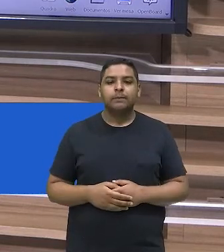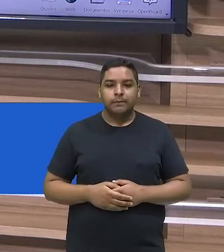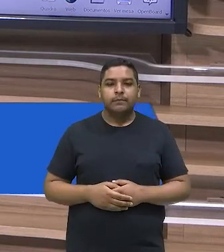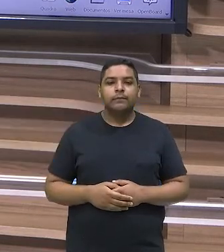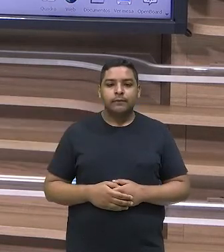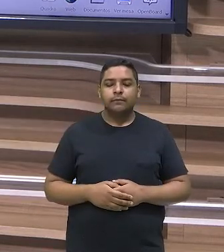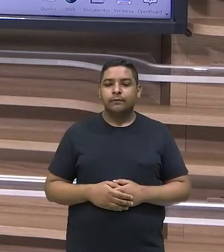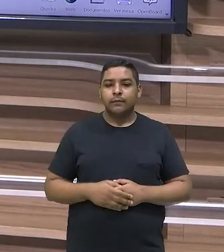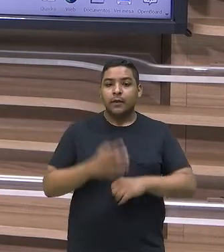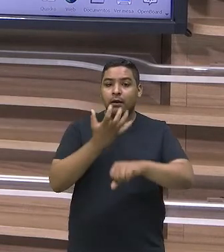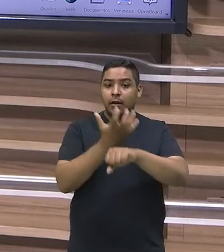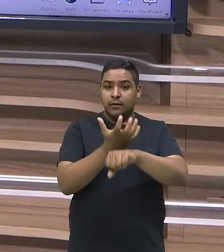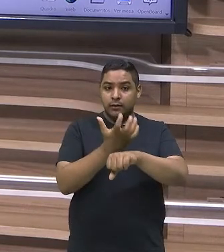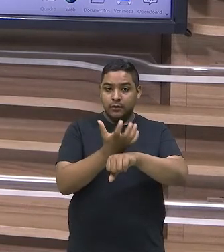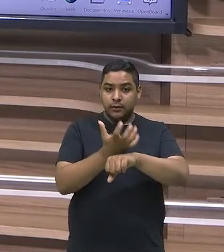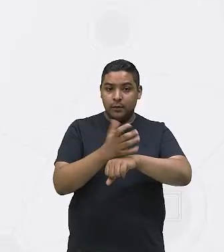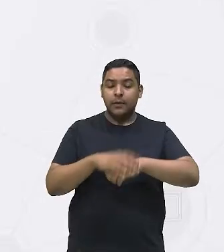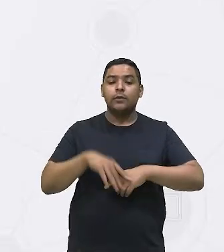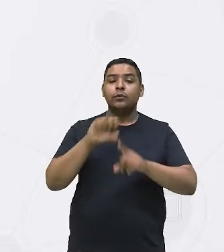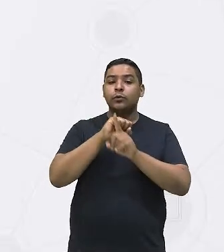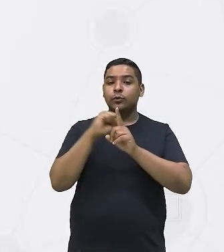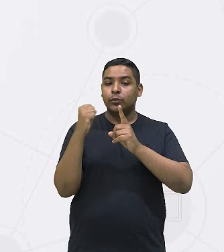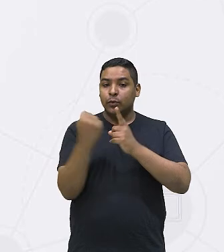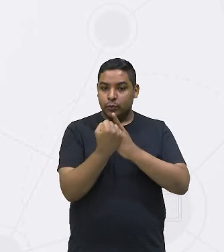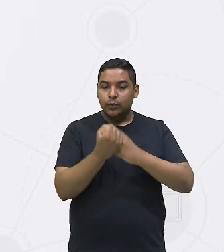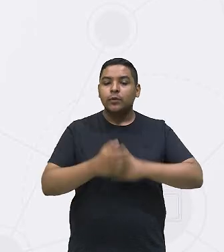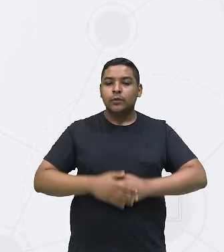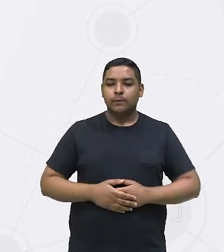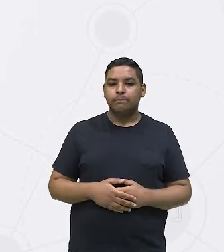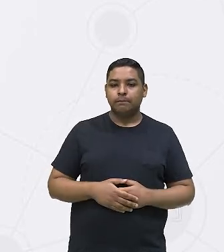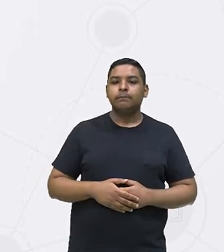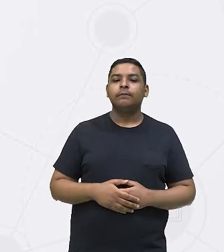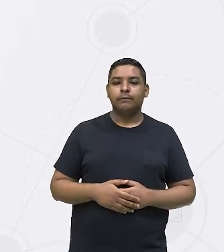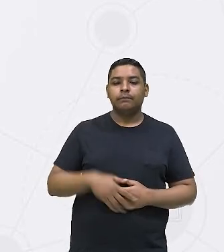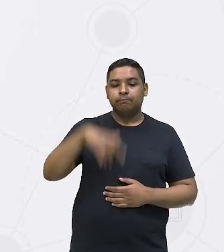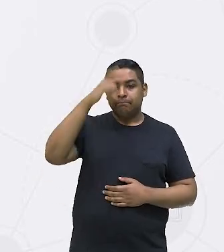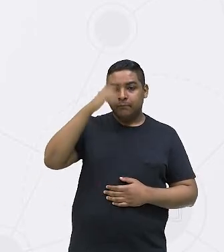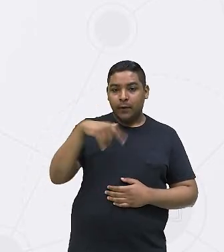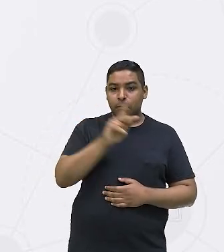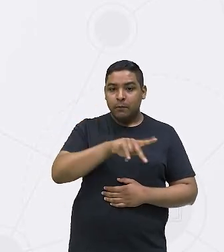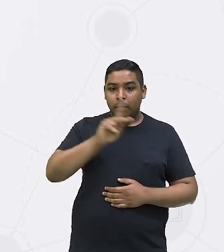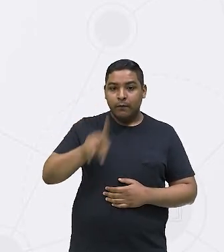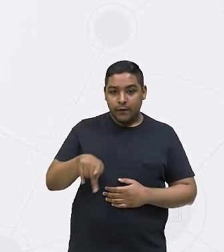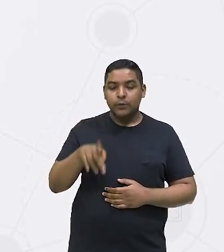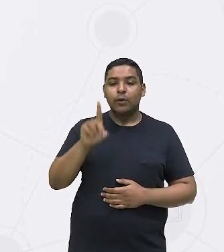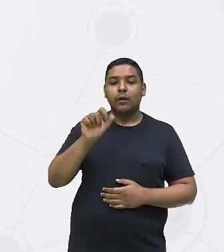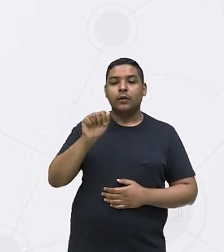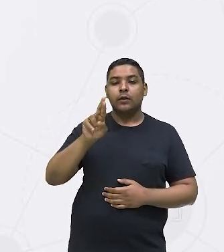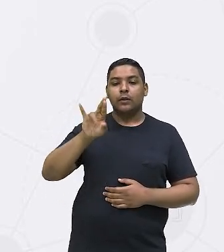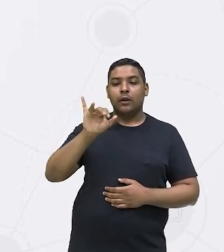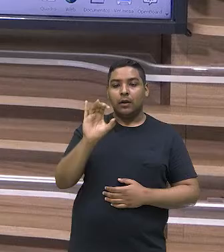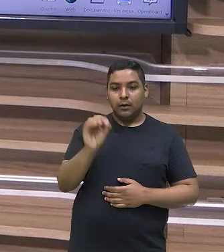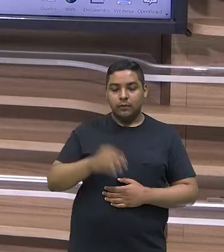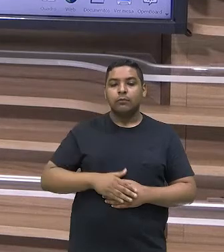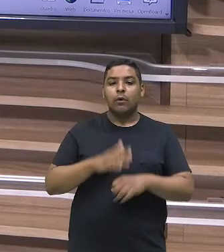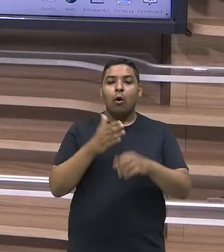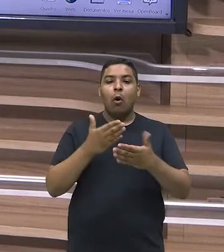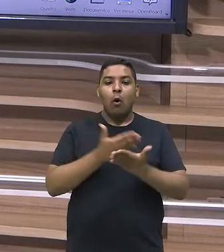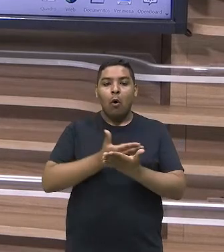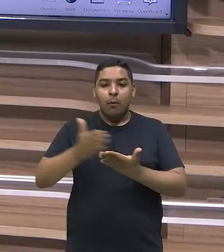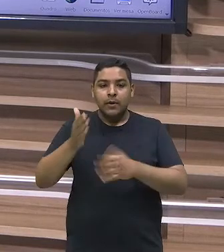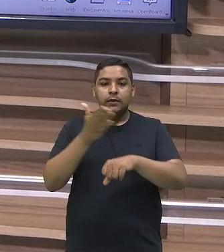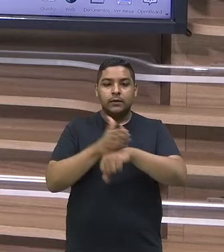167-167 do componente curricular Sociologia. Sou o professor Dário Pinheiro e vamos iniciar o Exercitando